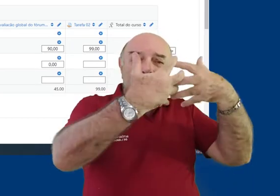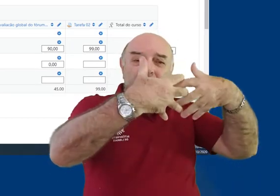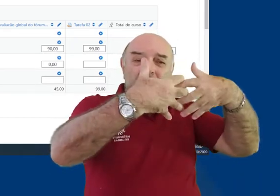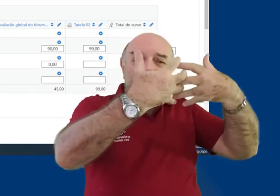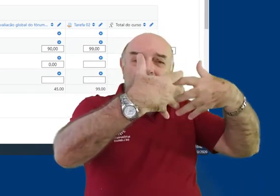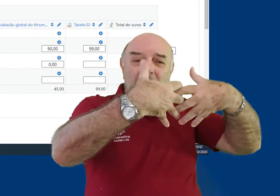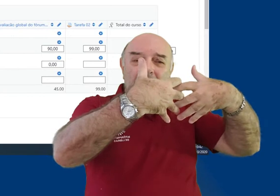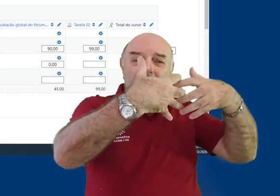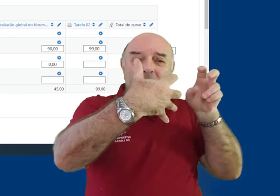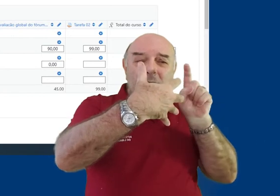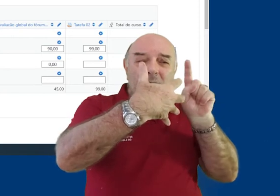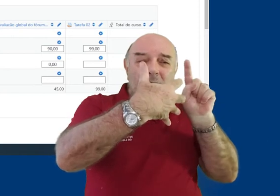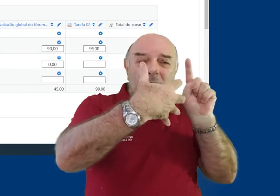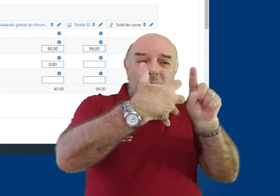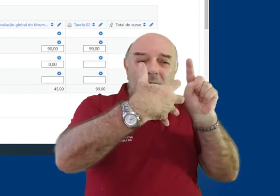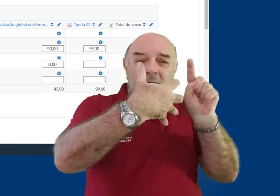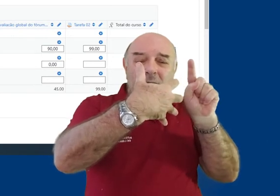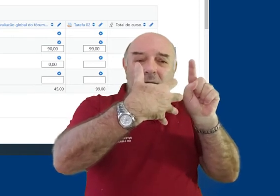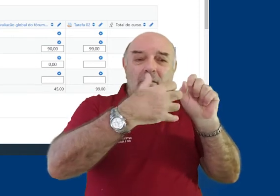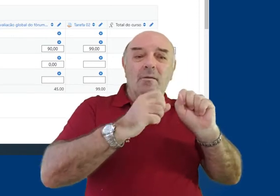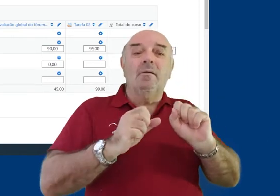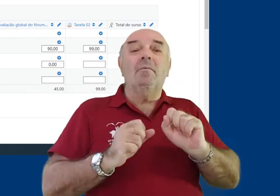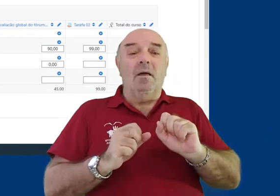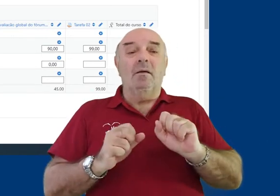à página de editar nota.